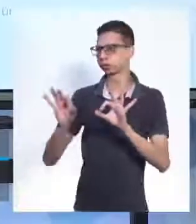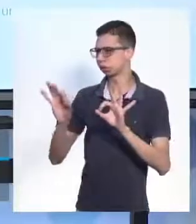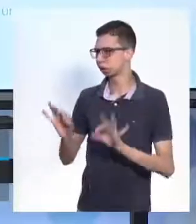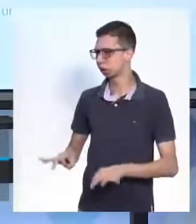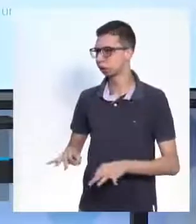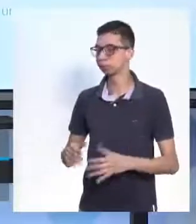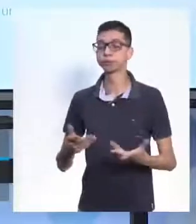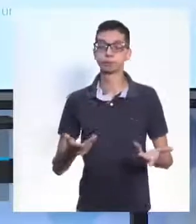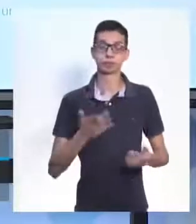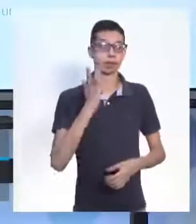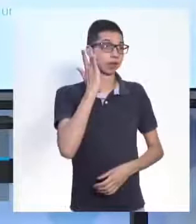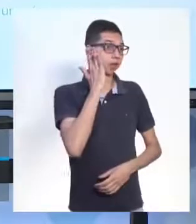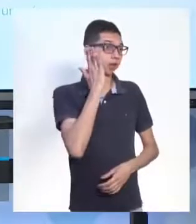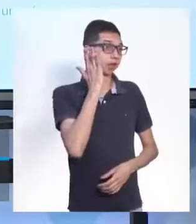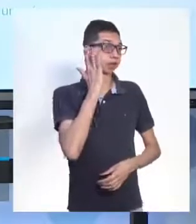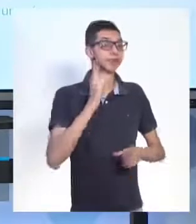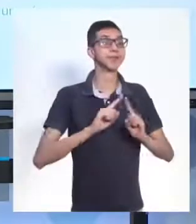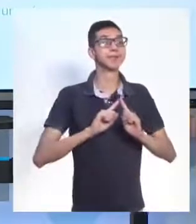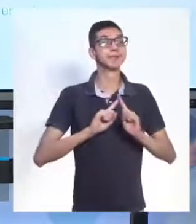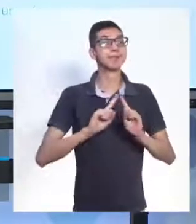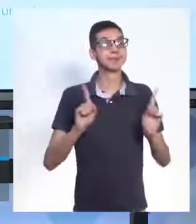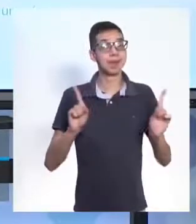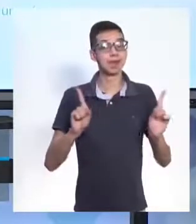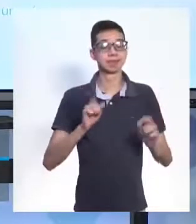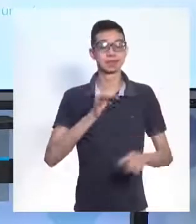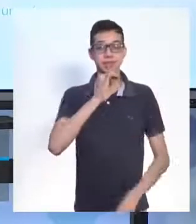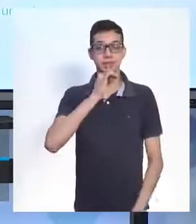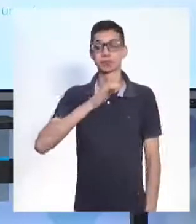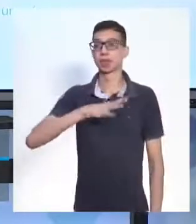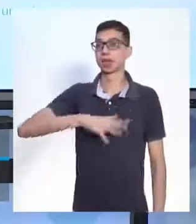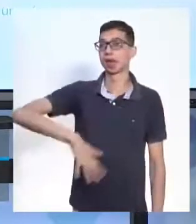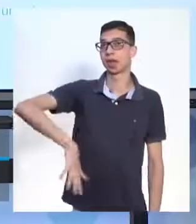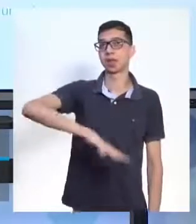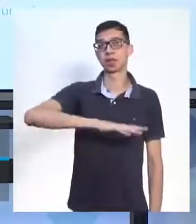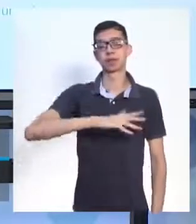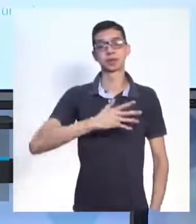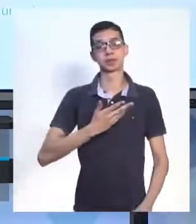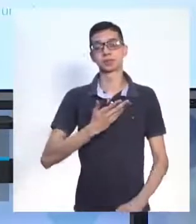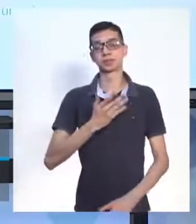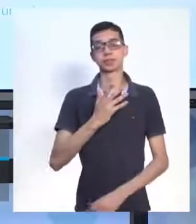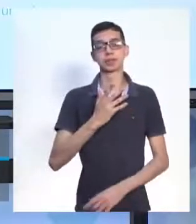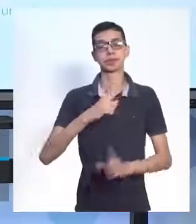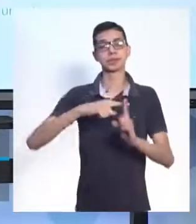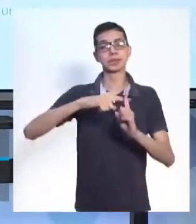objetivo. Pois é. Só que no caso aqui nós estamos em temperatura ambiente. Conseguir valores